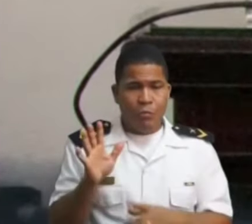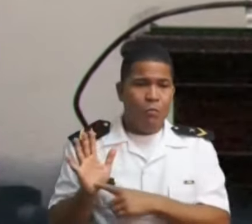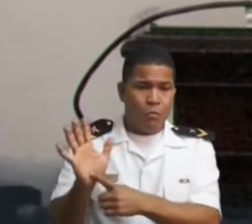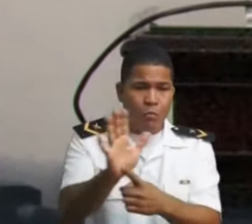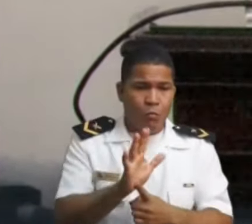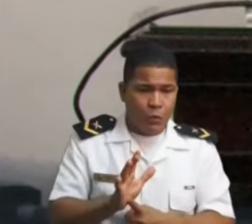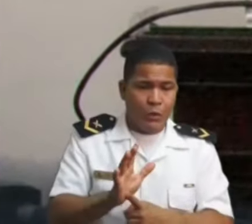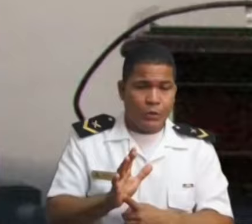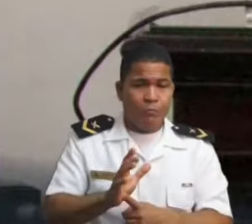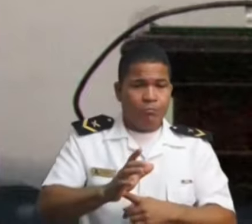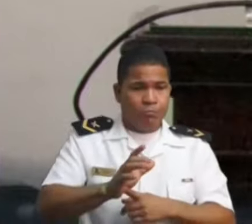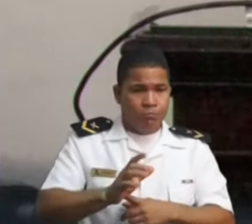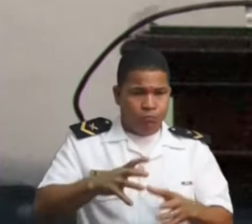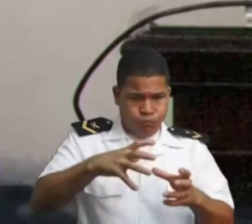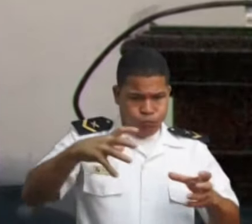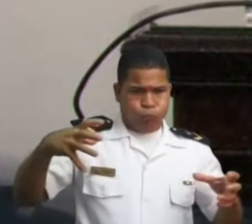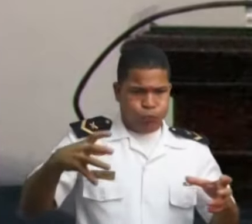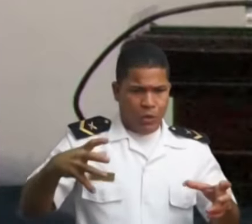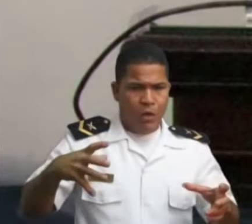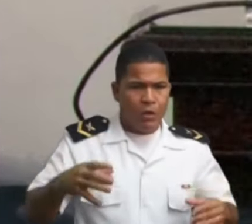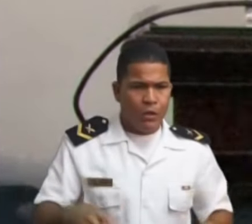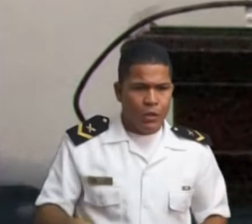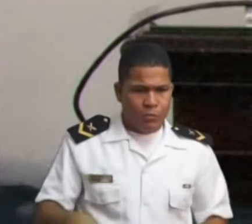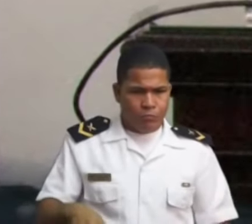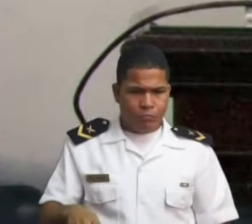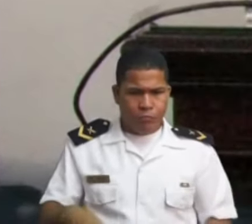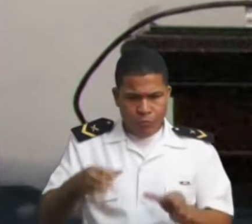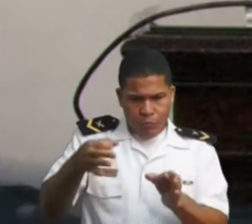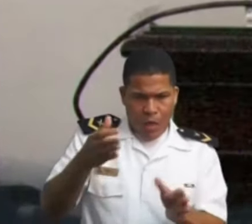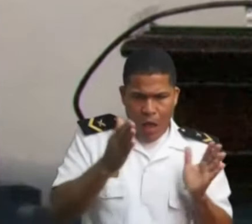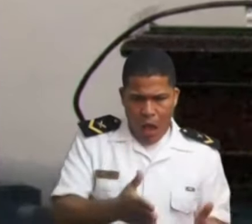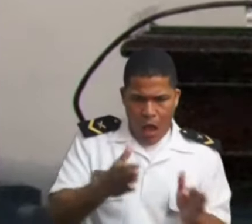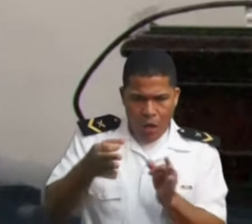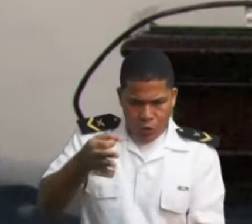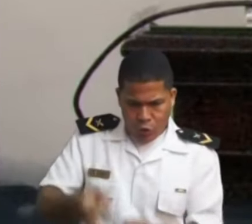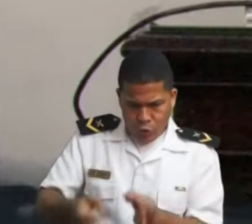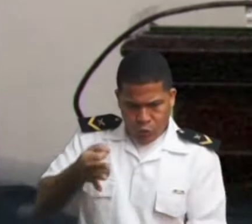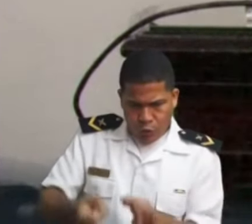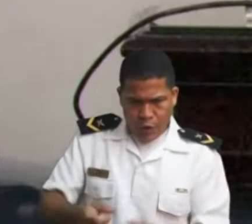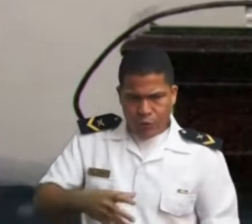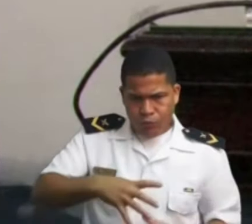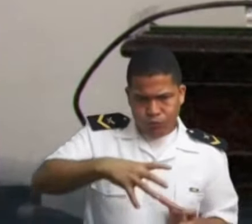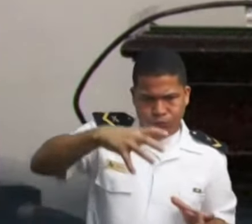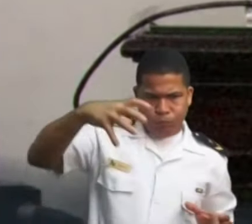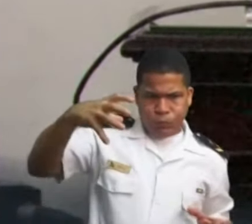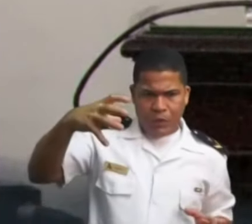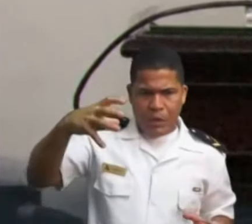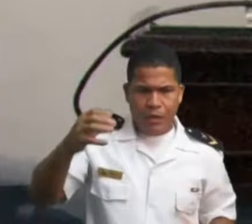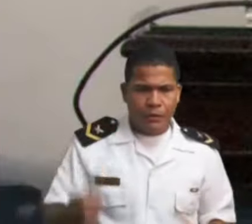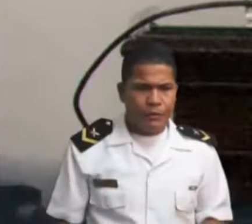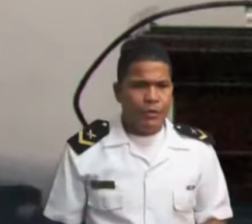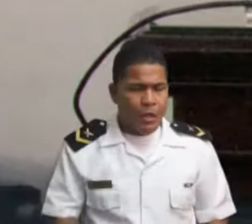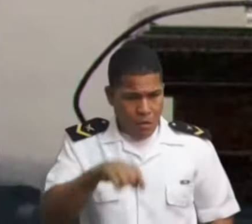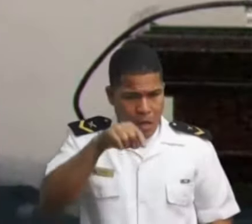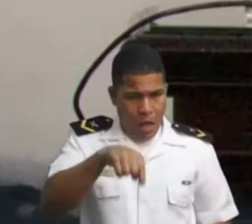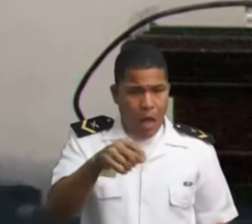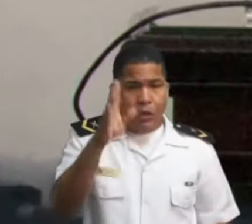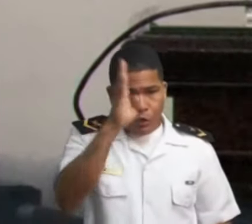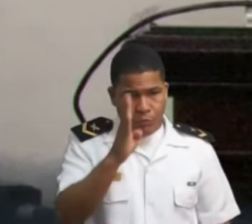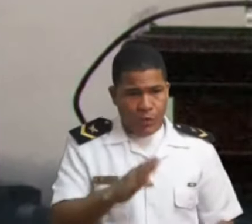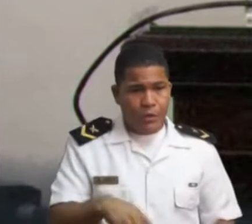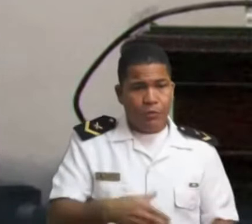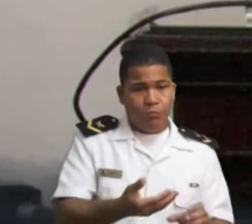arcabouço jurídico amplo e complexo, que inclui inúmeras convenções e tratados internacionais em